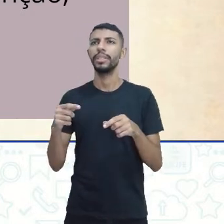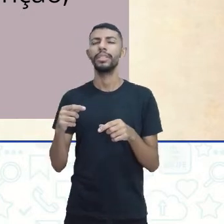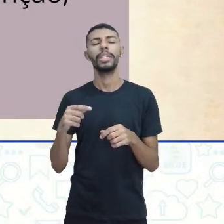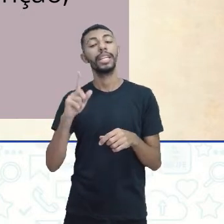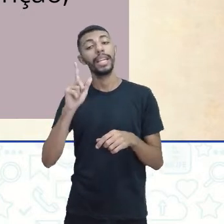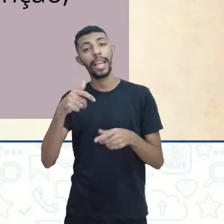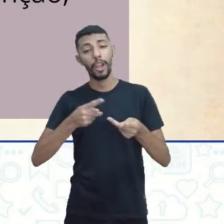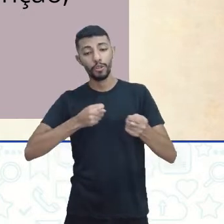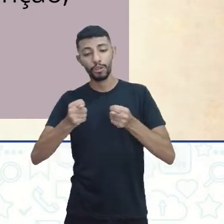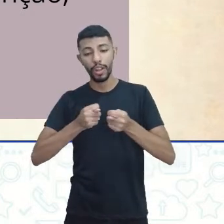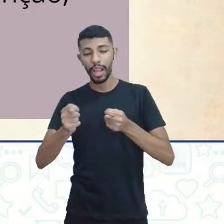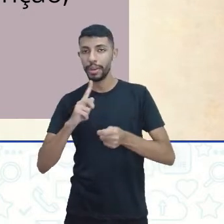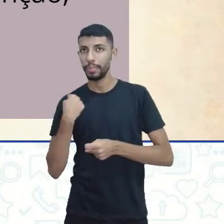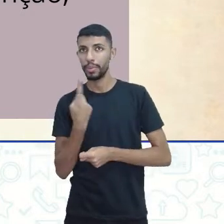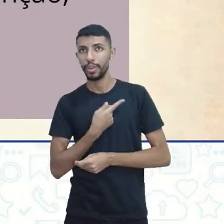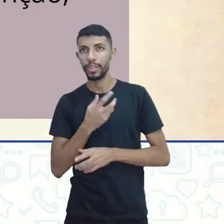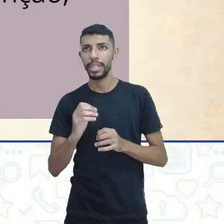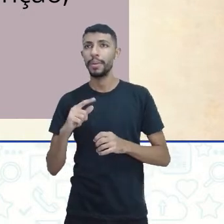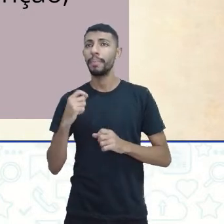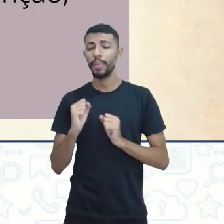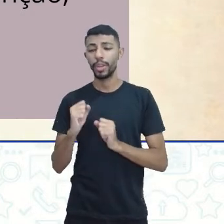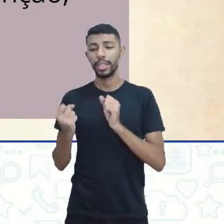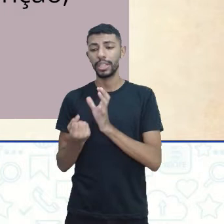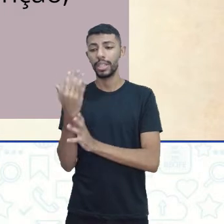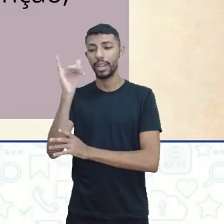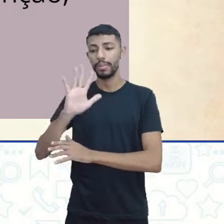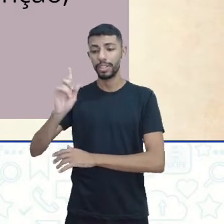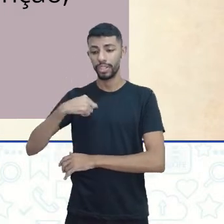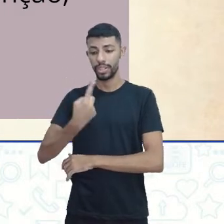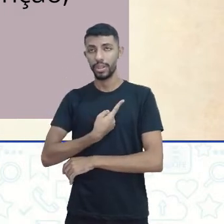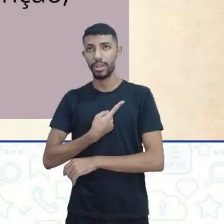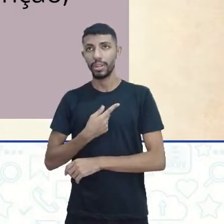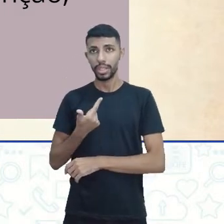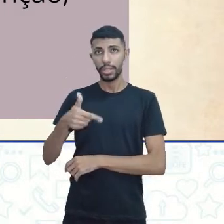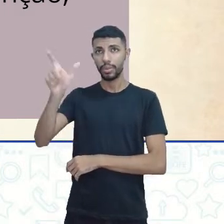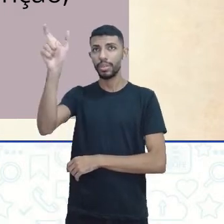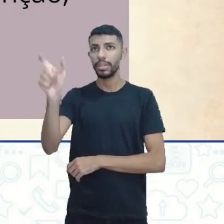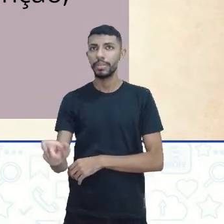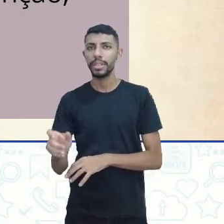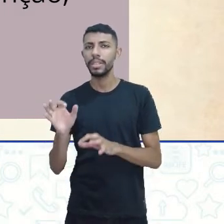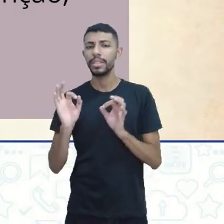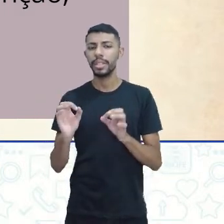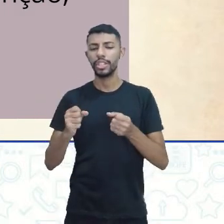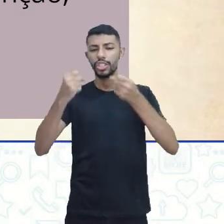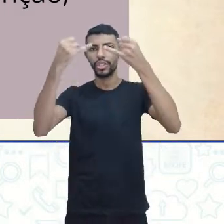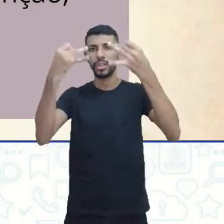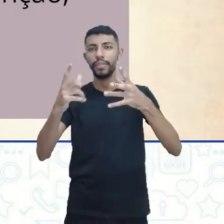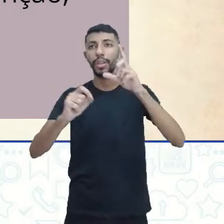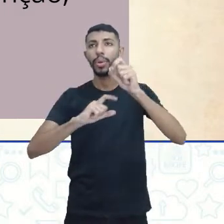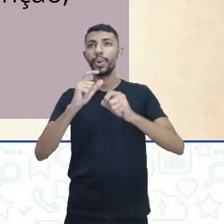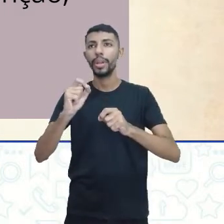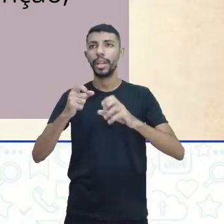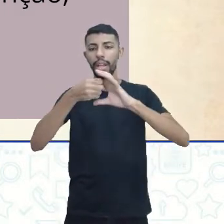podemos criar uma imagem nossa para o outro, quando descrevemos nossas características físicas e